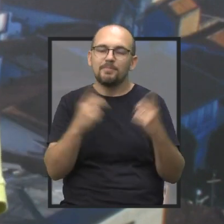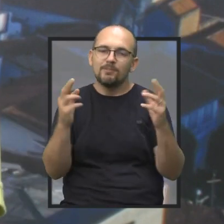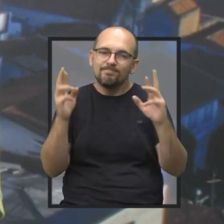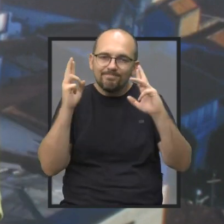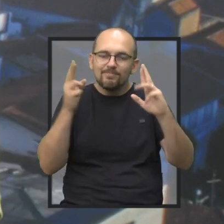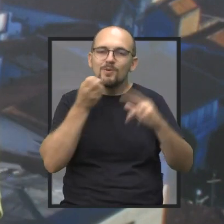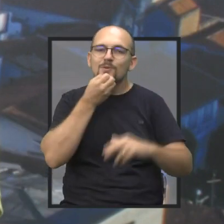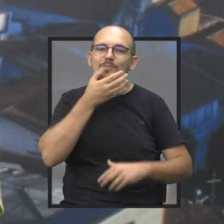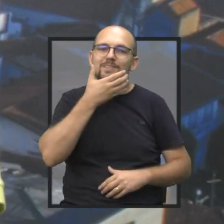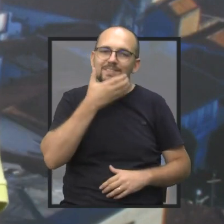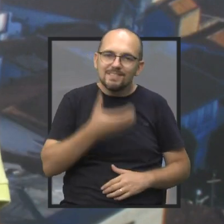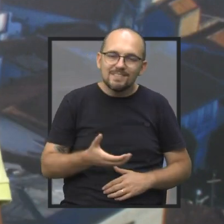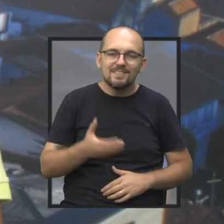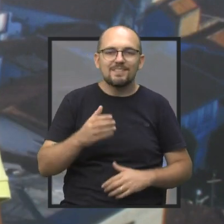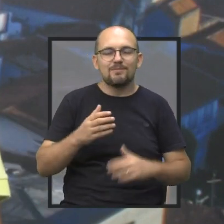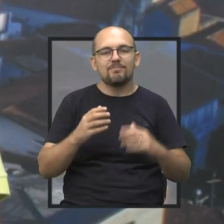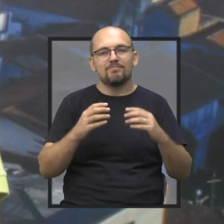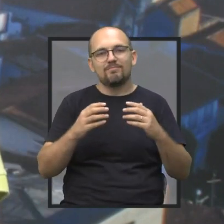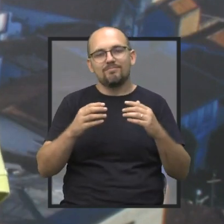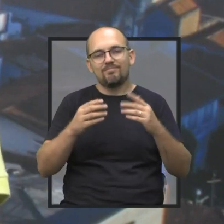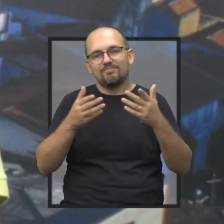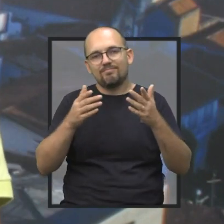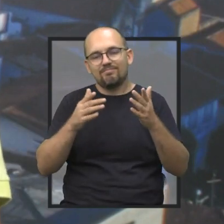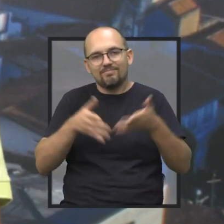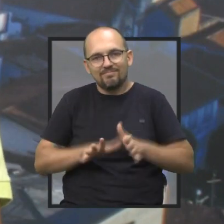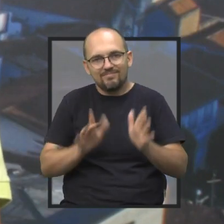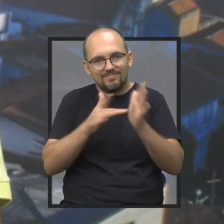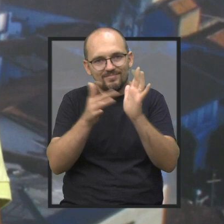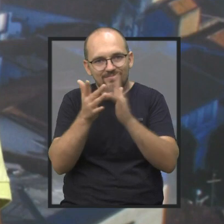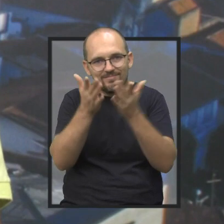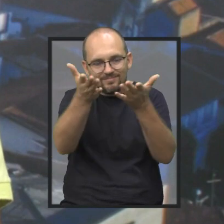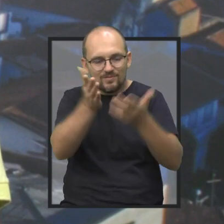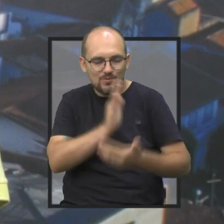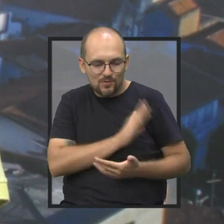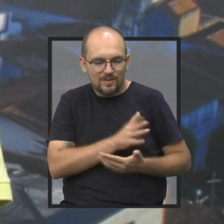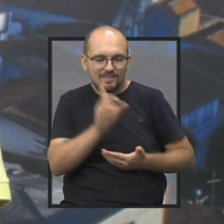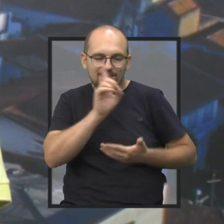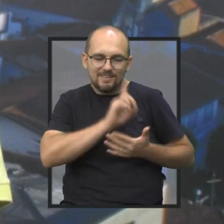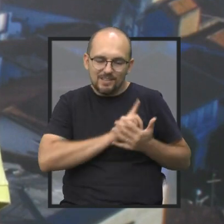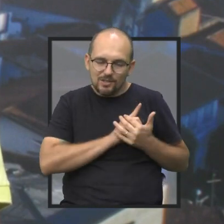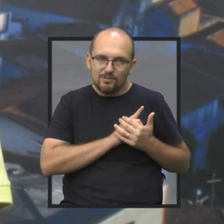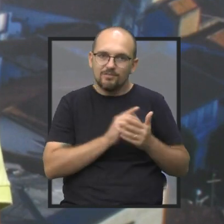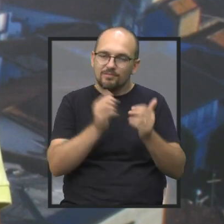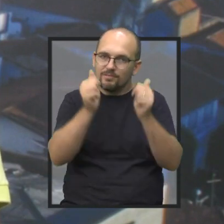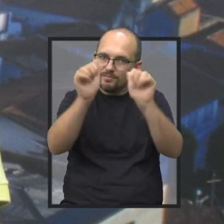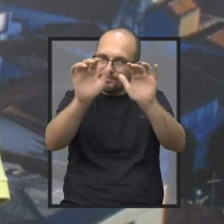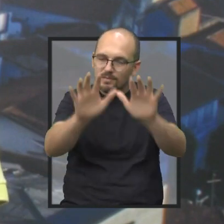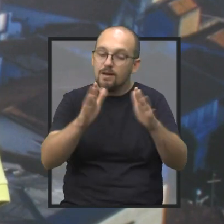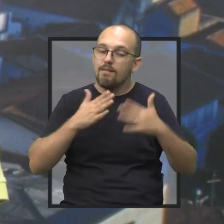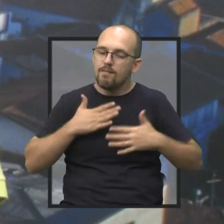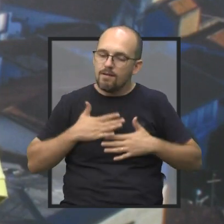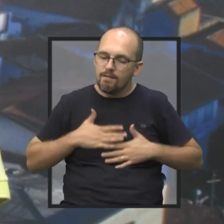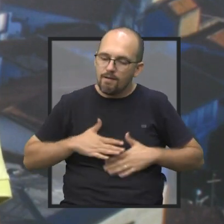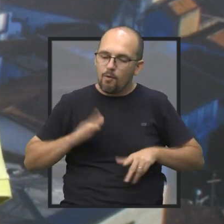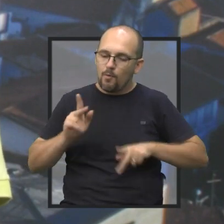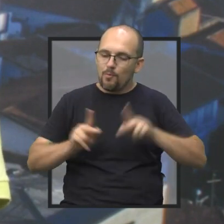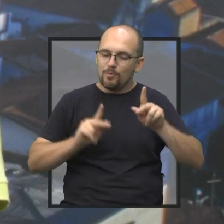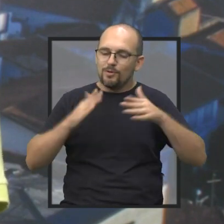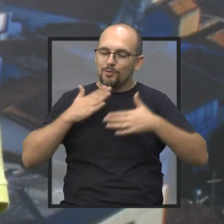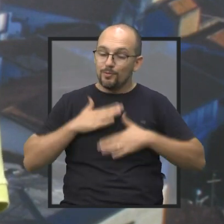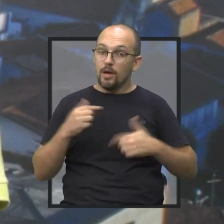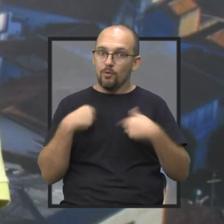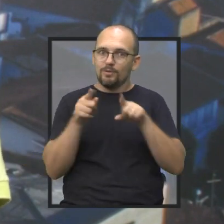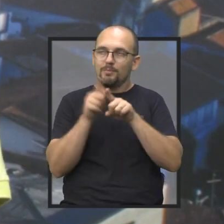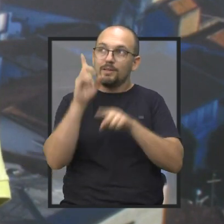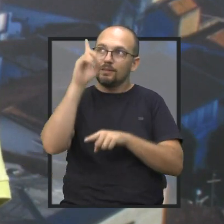de ano, um bom Natal, Deus no coração e um pouquinho mais calma a população. Inclusive eu,